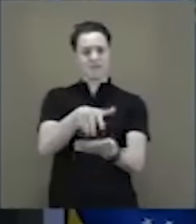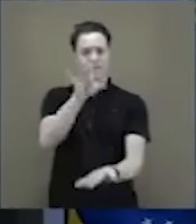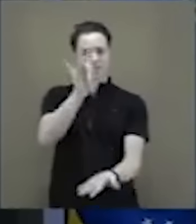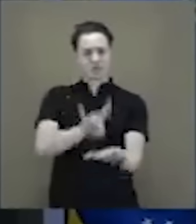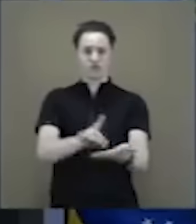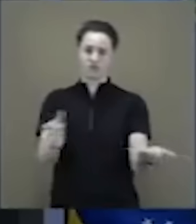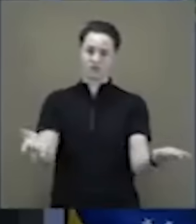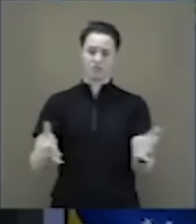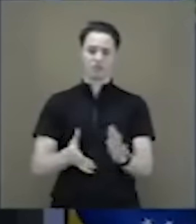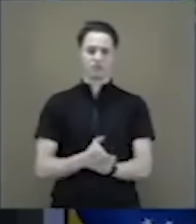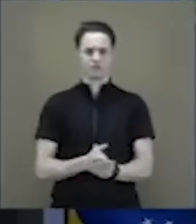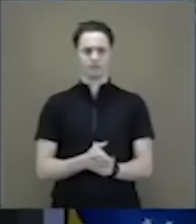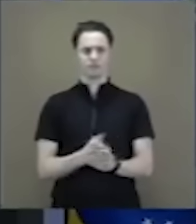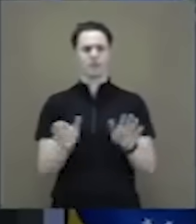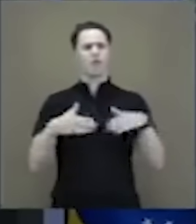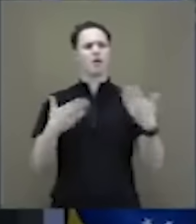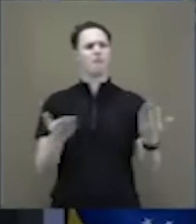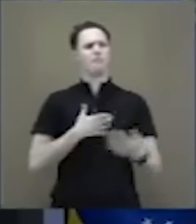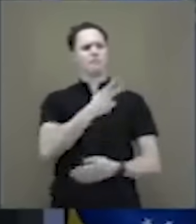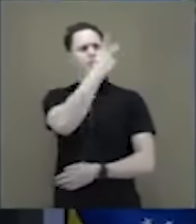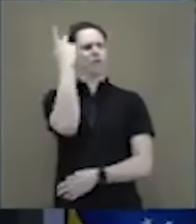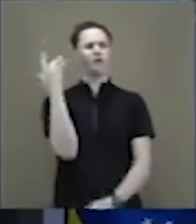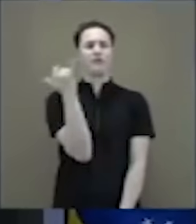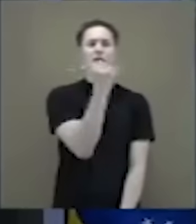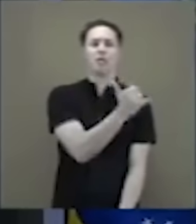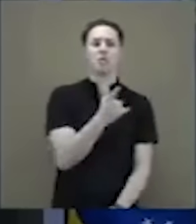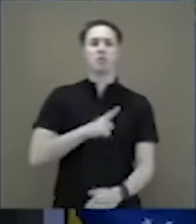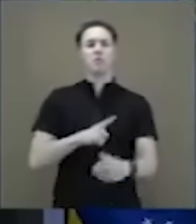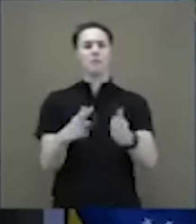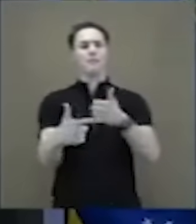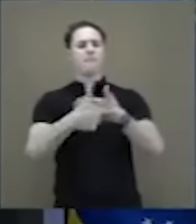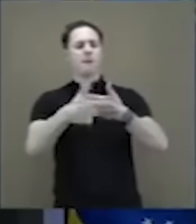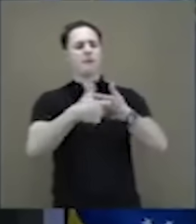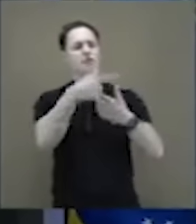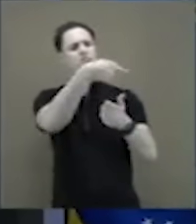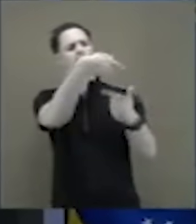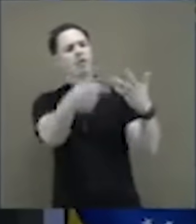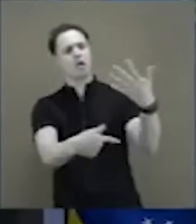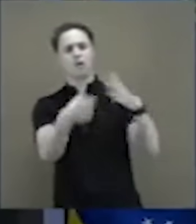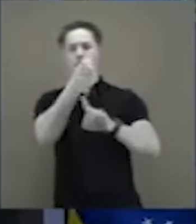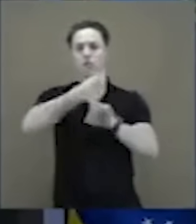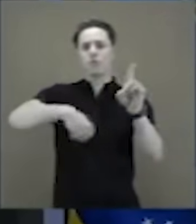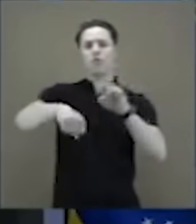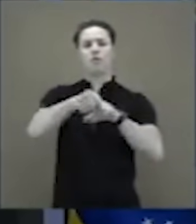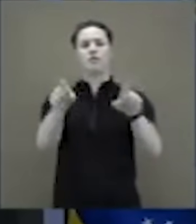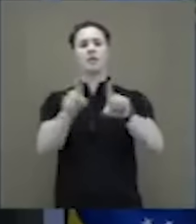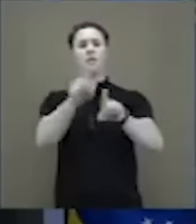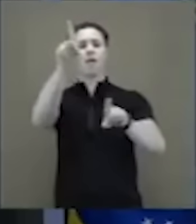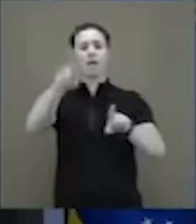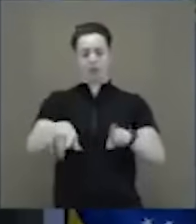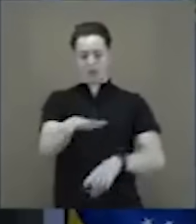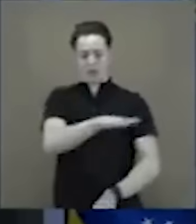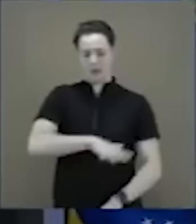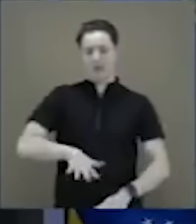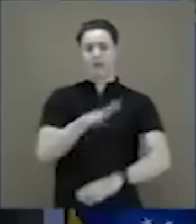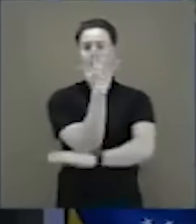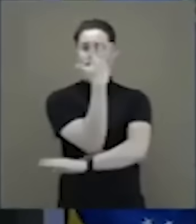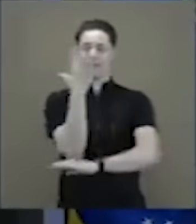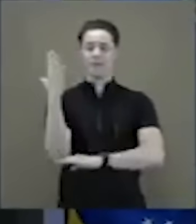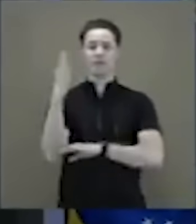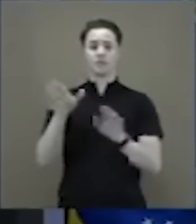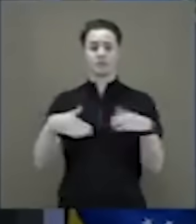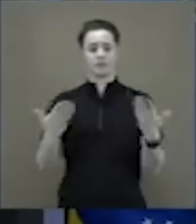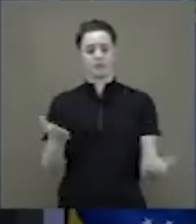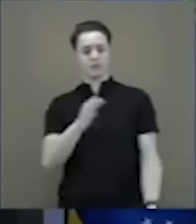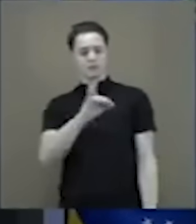norma. E aí alguém vai dizer o seguinte, olha, entre as funções sociais da terra, está também a questão ambiental. Então, se tem